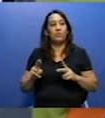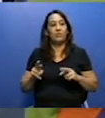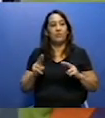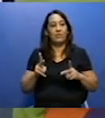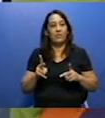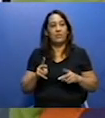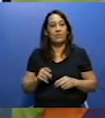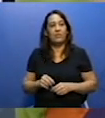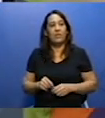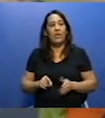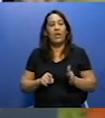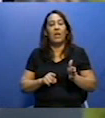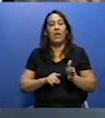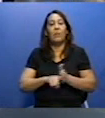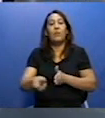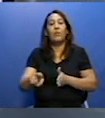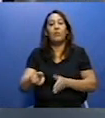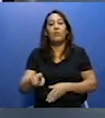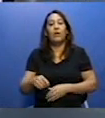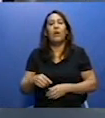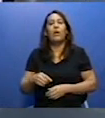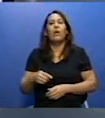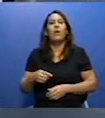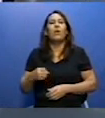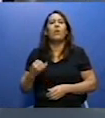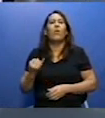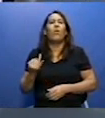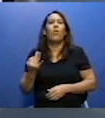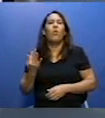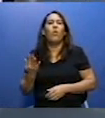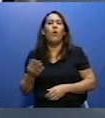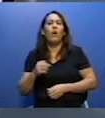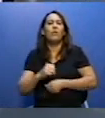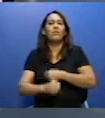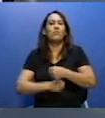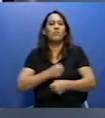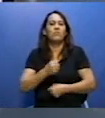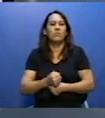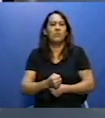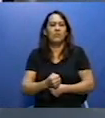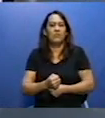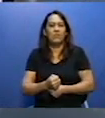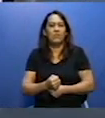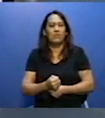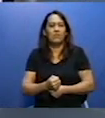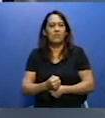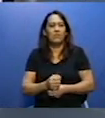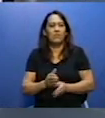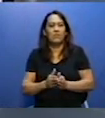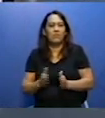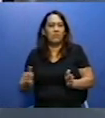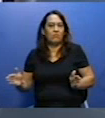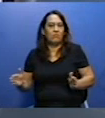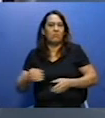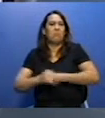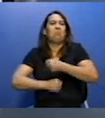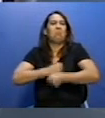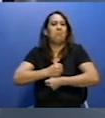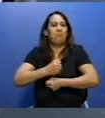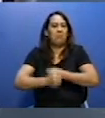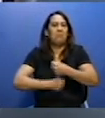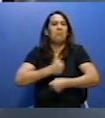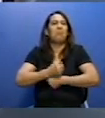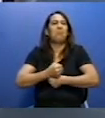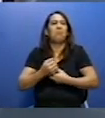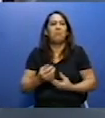primeira pergunta. Quantos anos se passaram desde a primeira foto até a última? Olha a matemática entrando